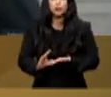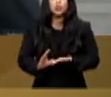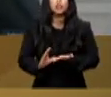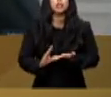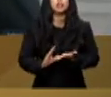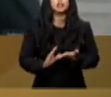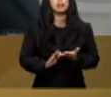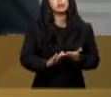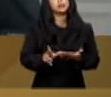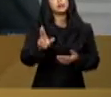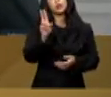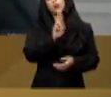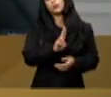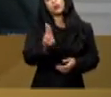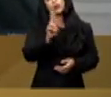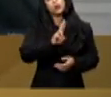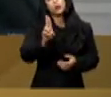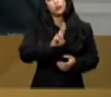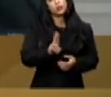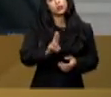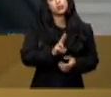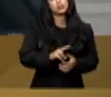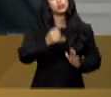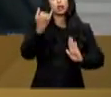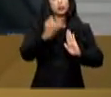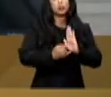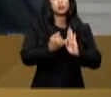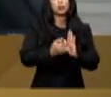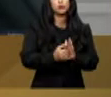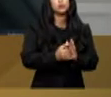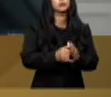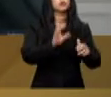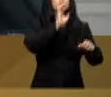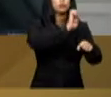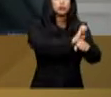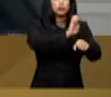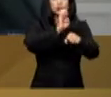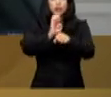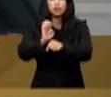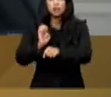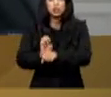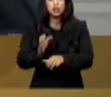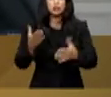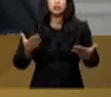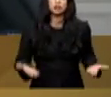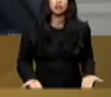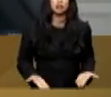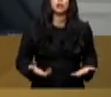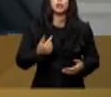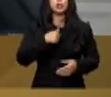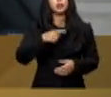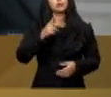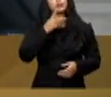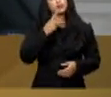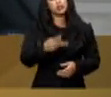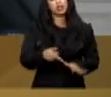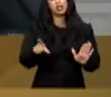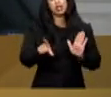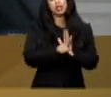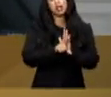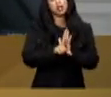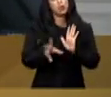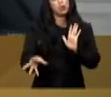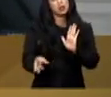em operações interestaduais. Portanto, entendo dispensável, como disse, a edição da lei